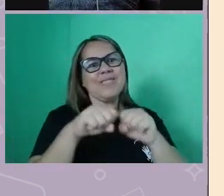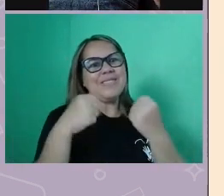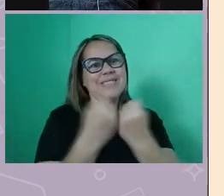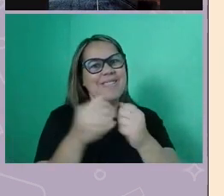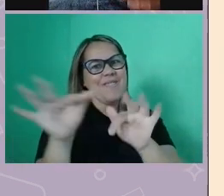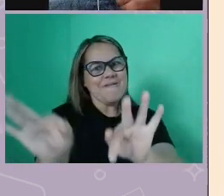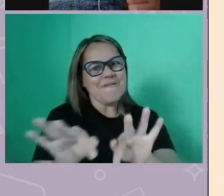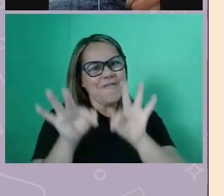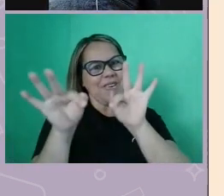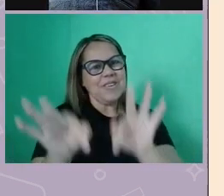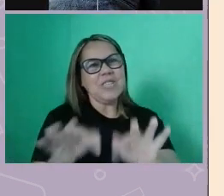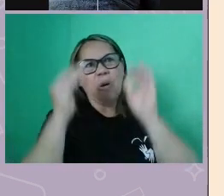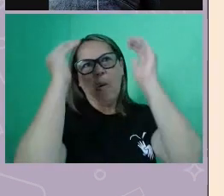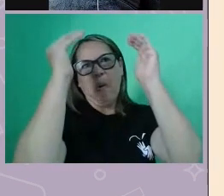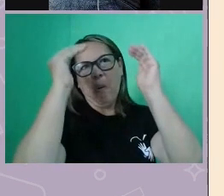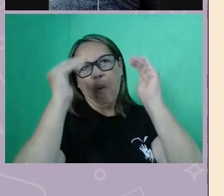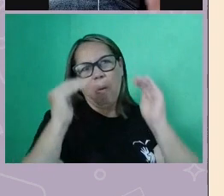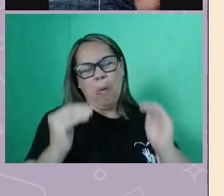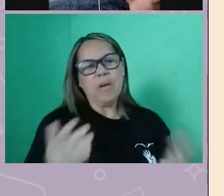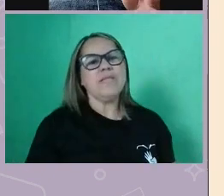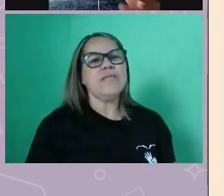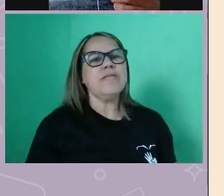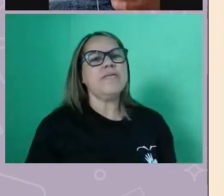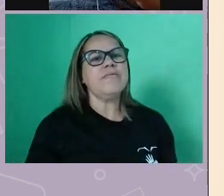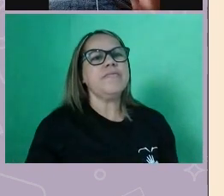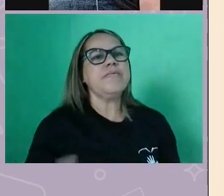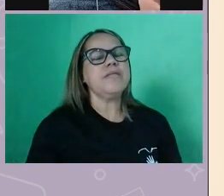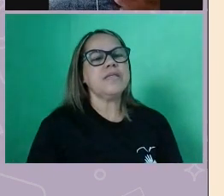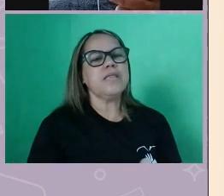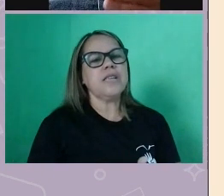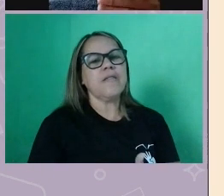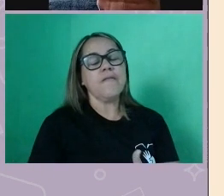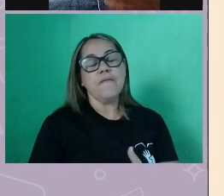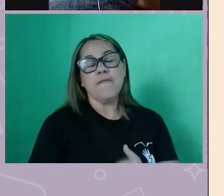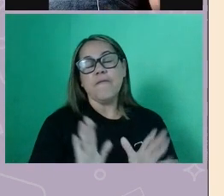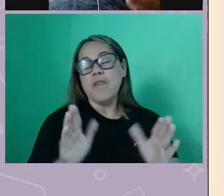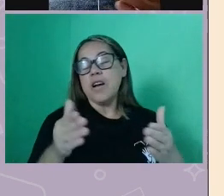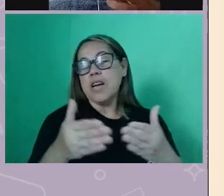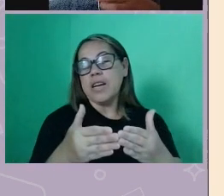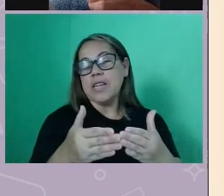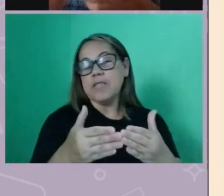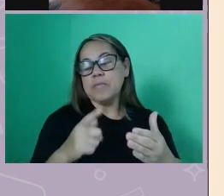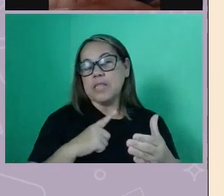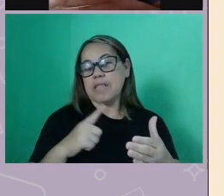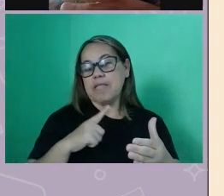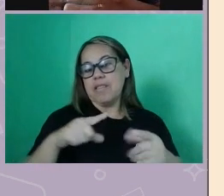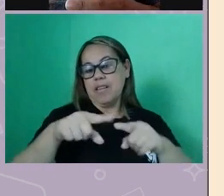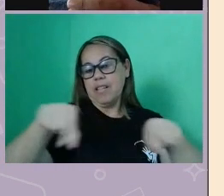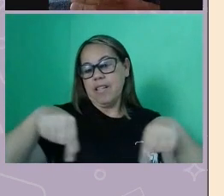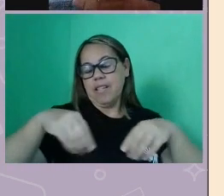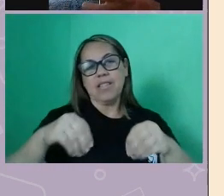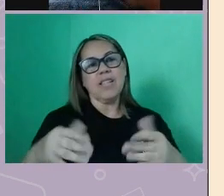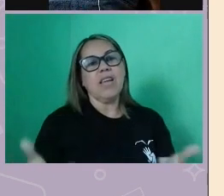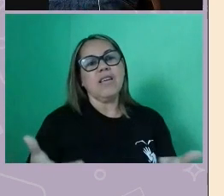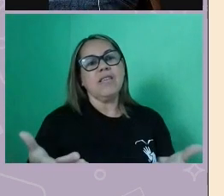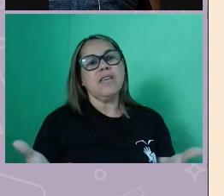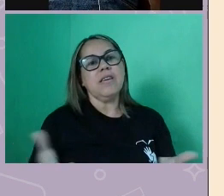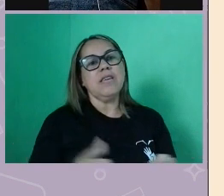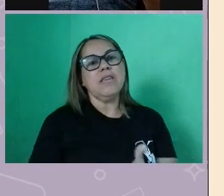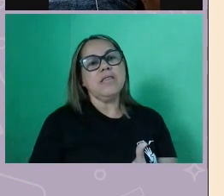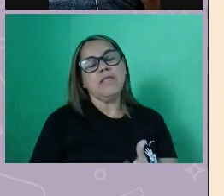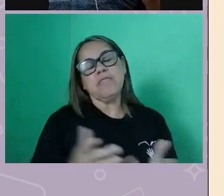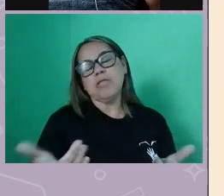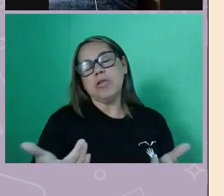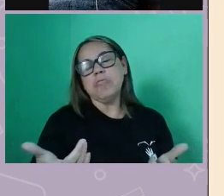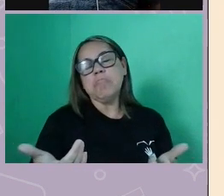muito primeiro muito rural muito baseada na posse de terra e por conta disso uma sociedade de pouco dinâmica onde